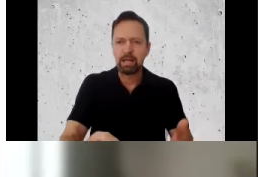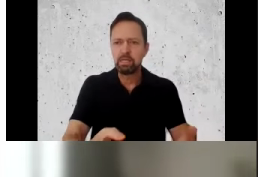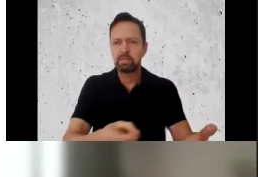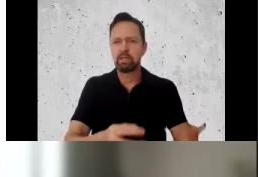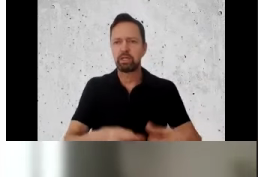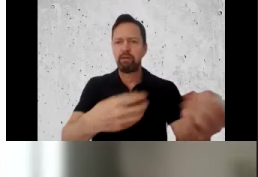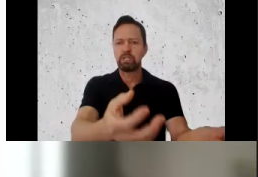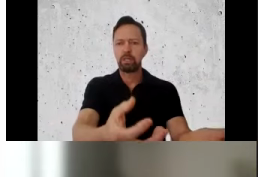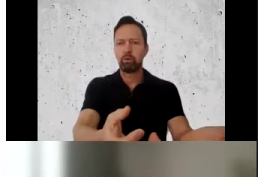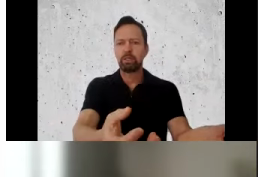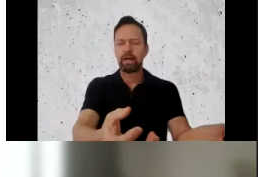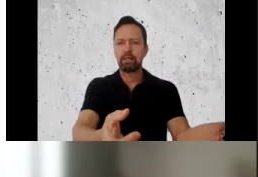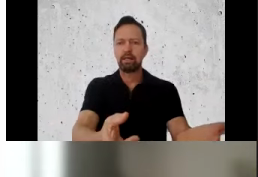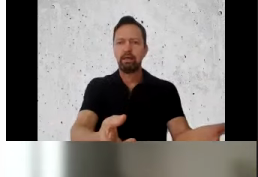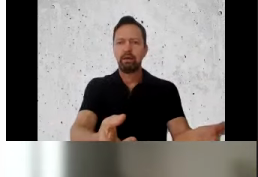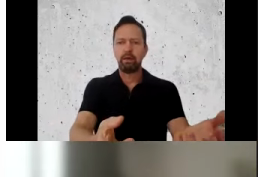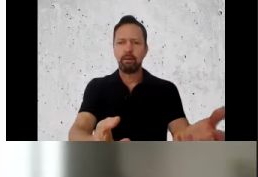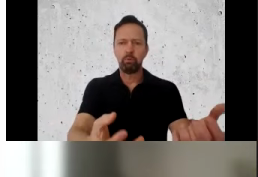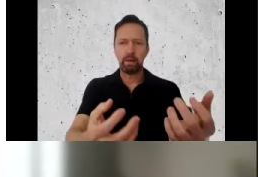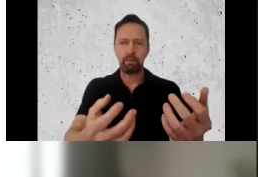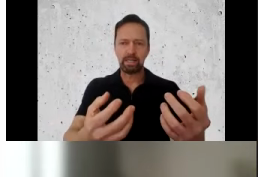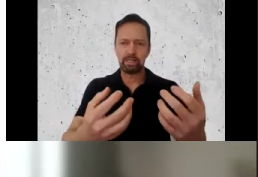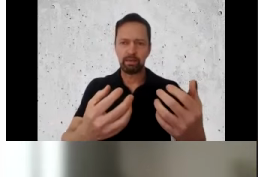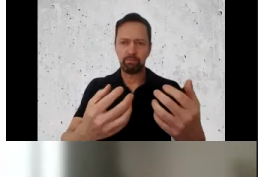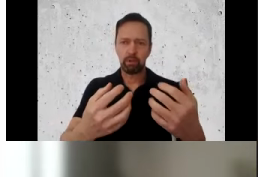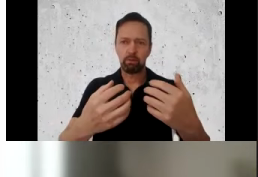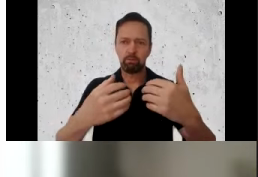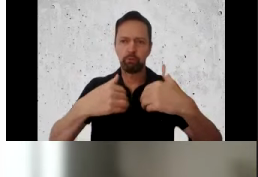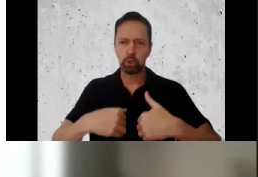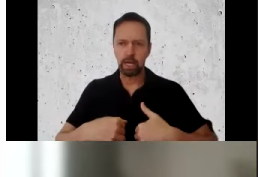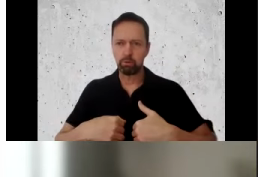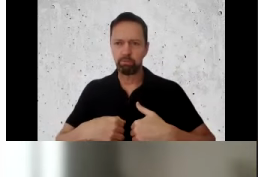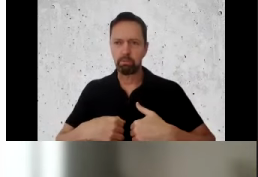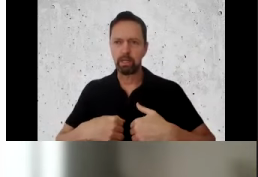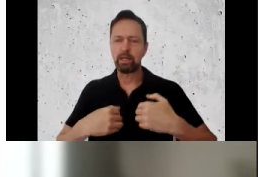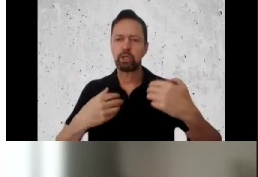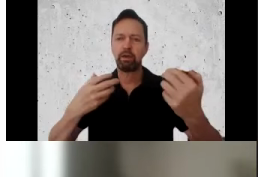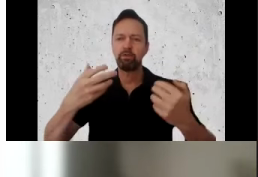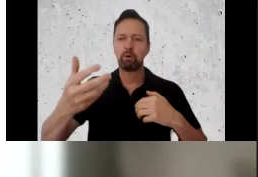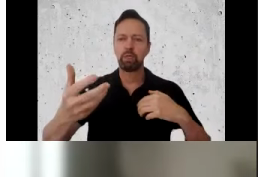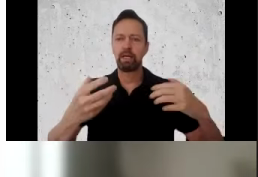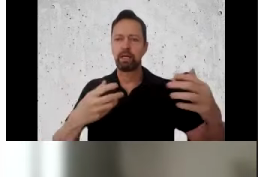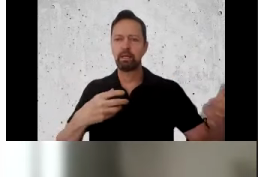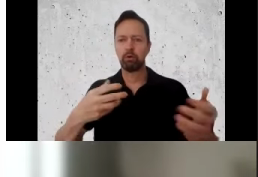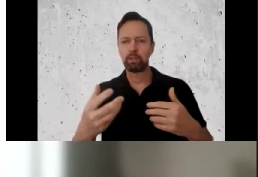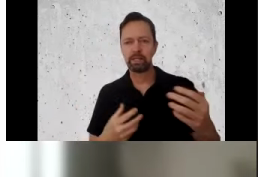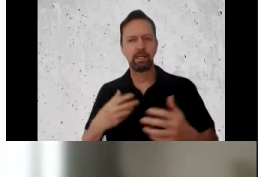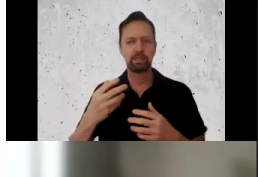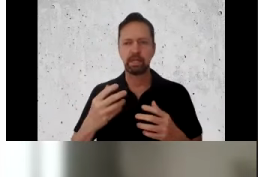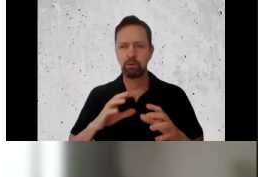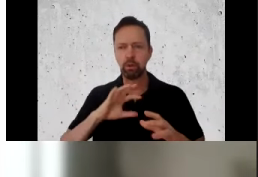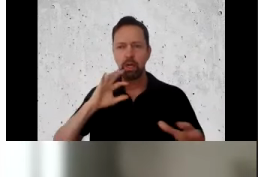questão trabalhista, de quem você contrata numa base funcionário permanente, quem que você contrata